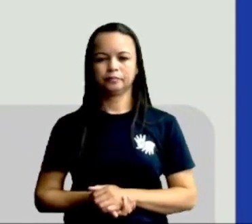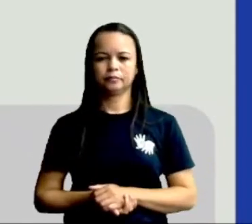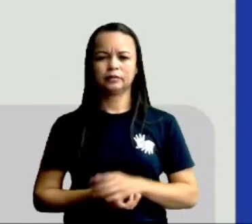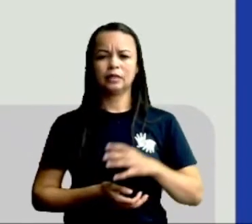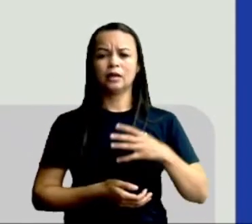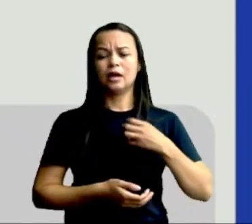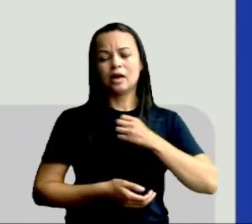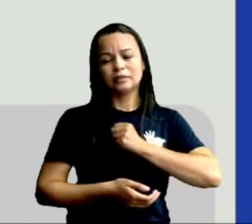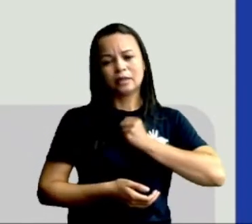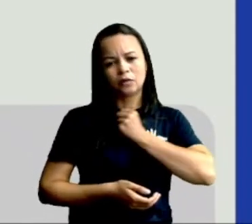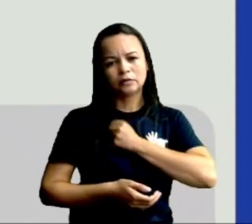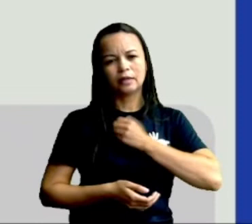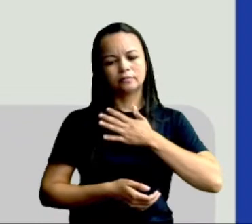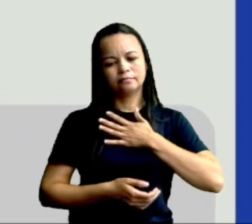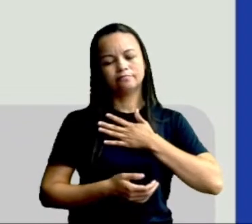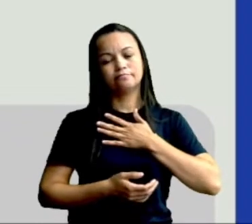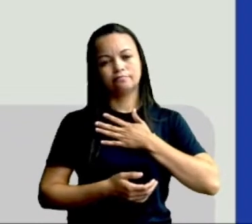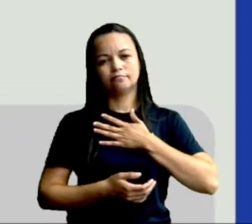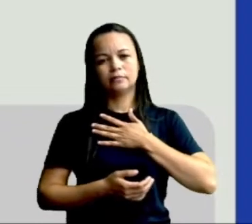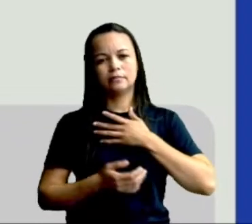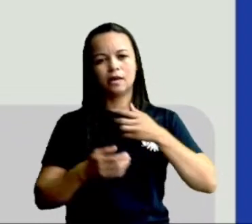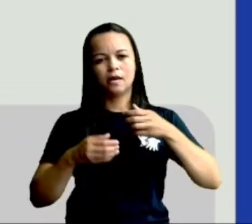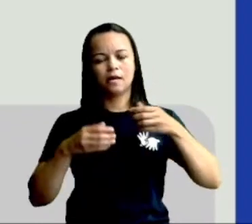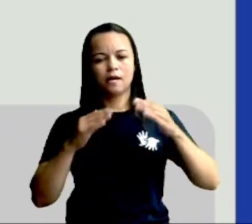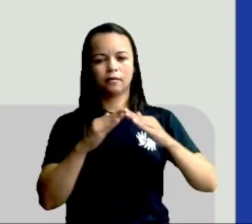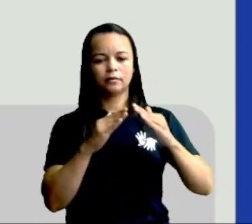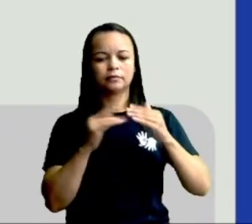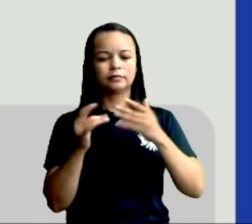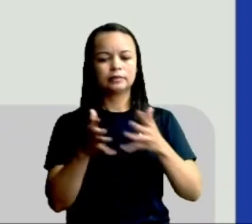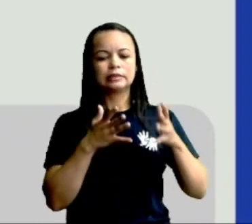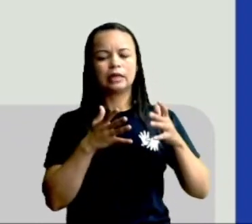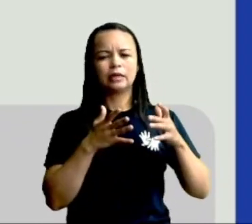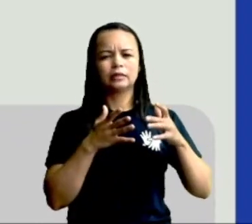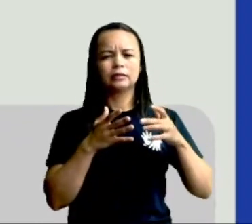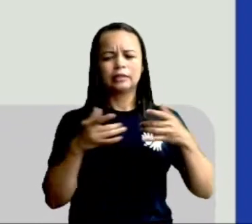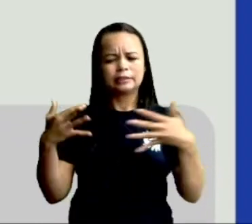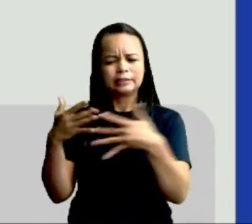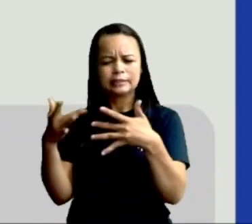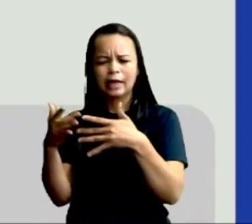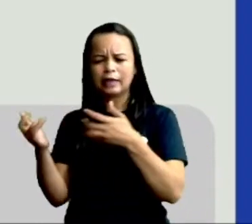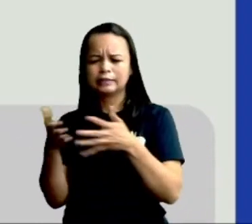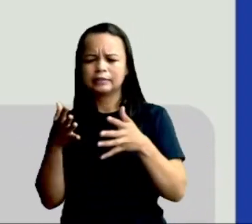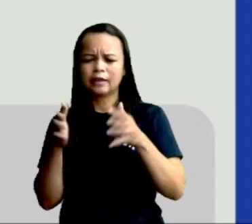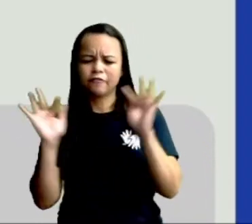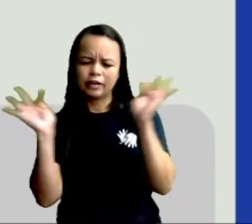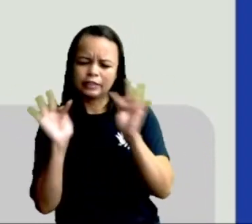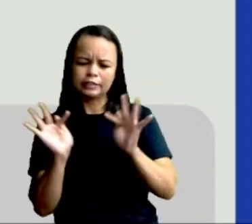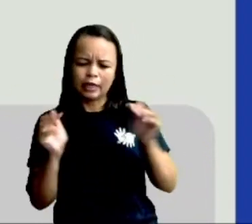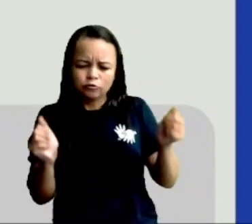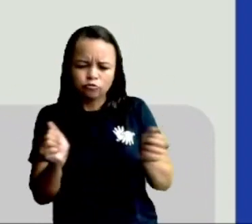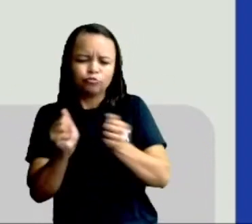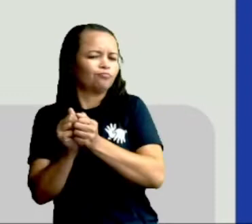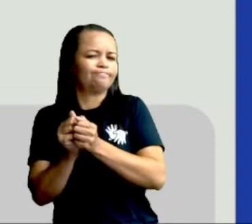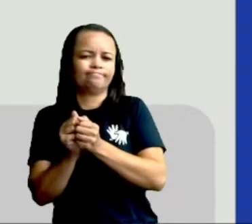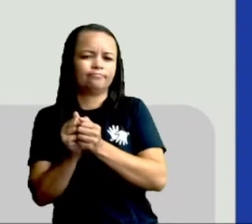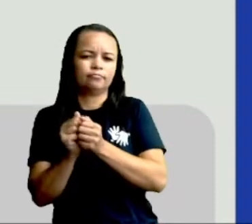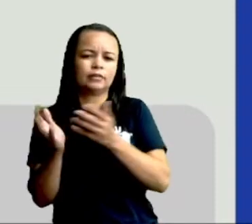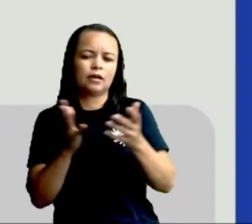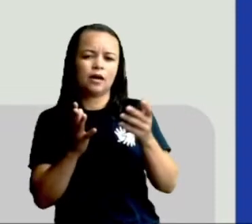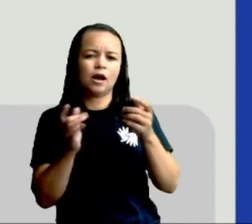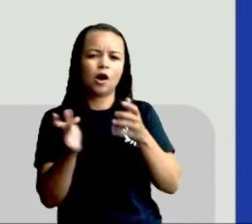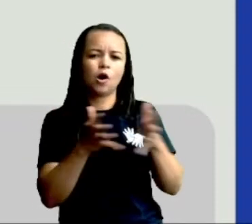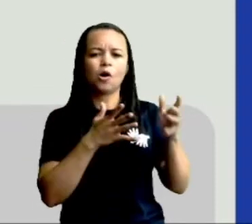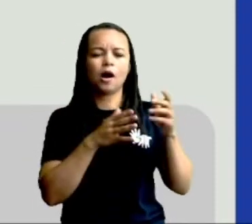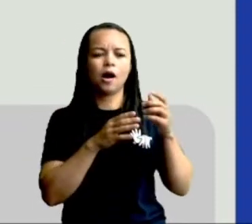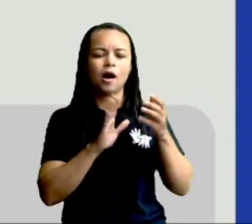Saudade da Minha Terra de que me adianta viver na cidade se a felicidade não me acompanhar Adeus